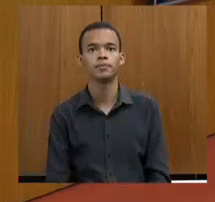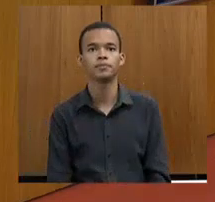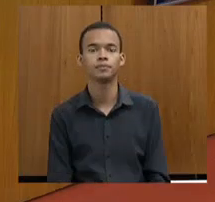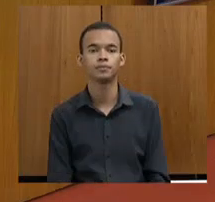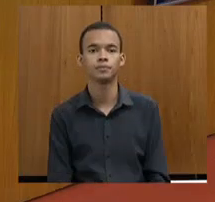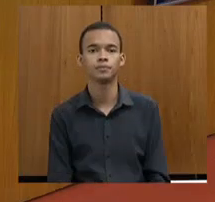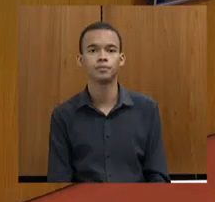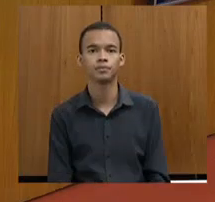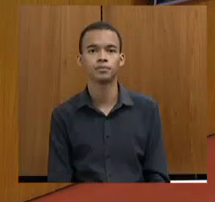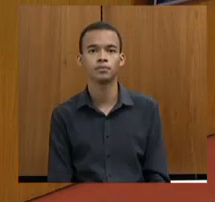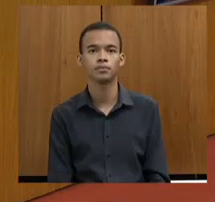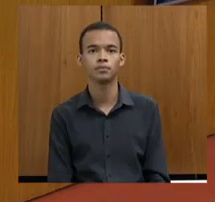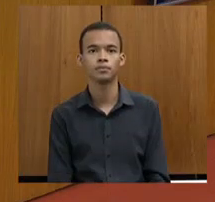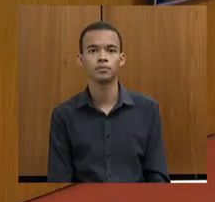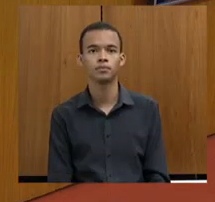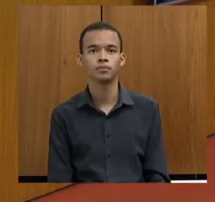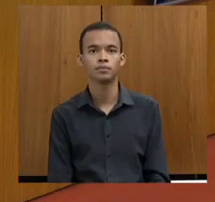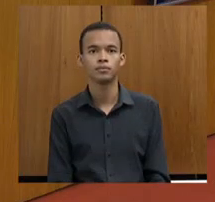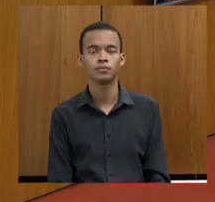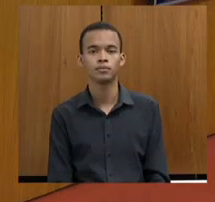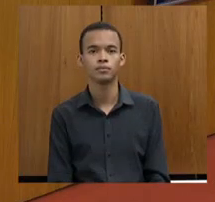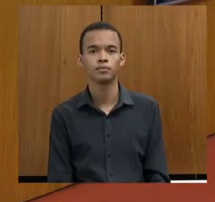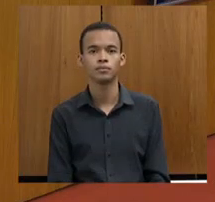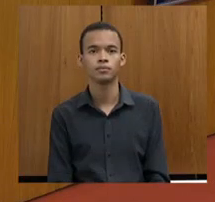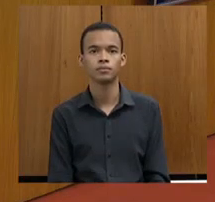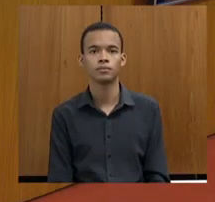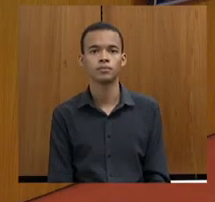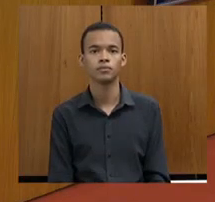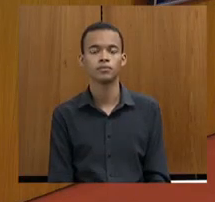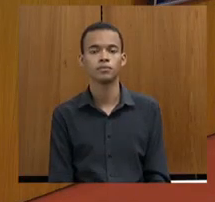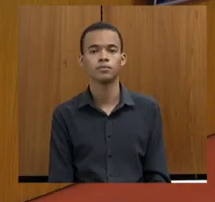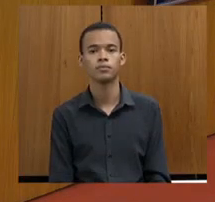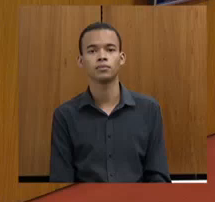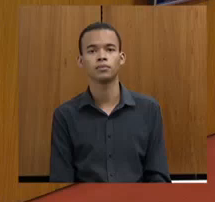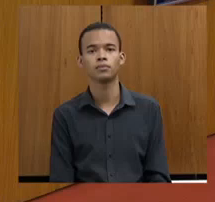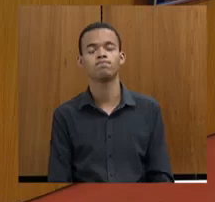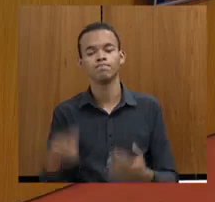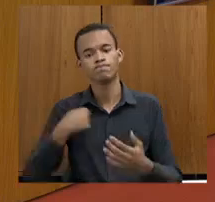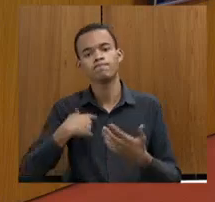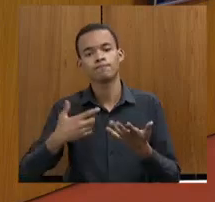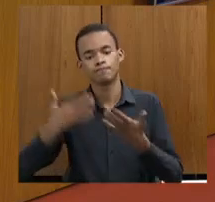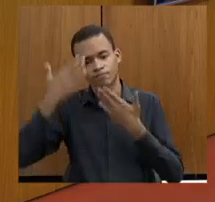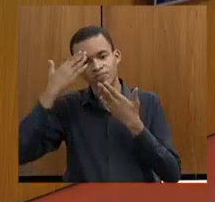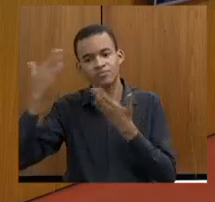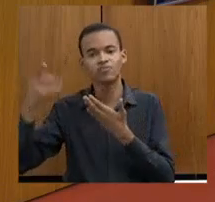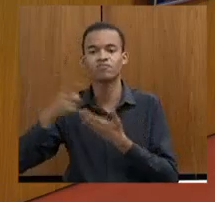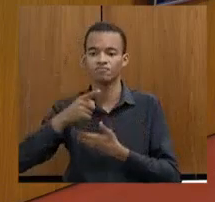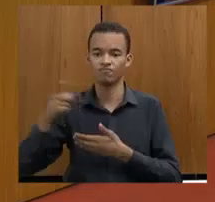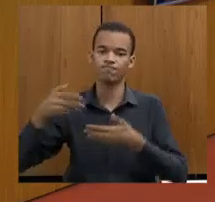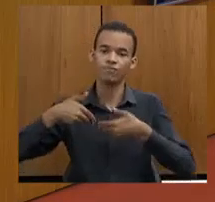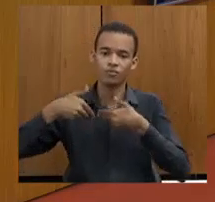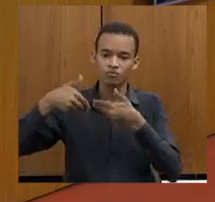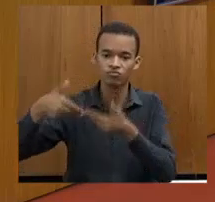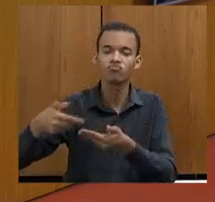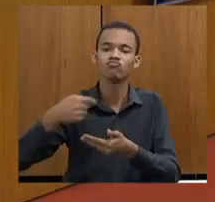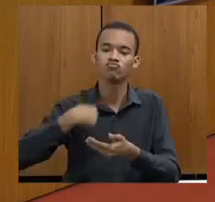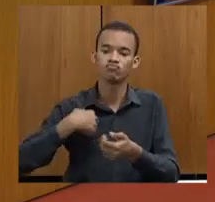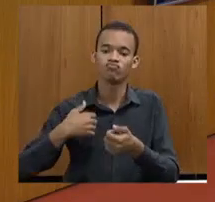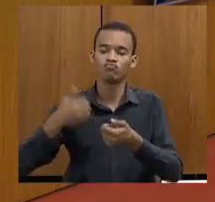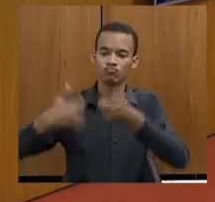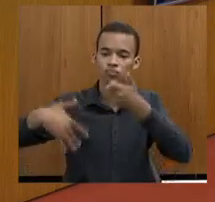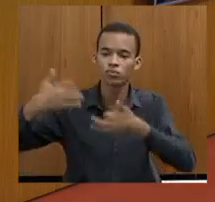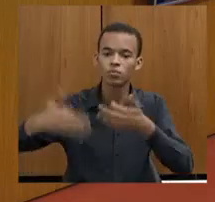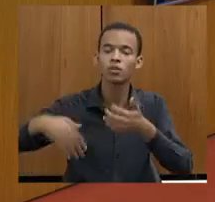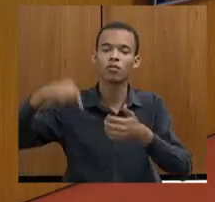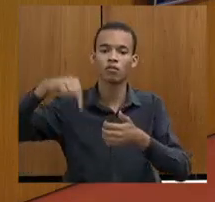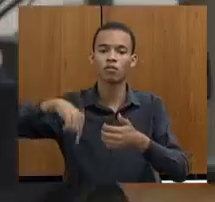inicialmente agradeceu oportunidade mais uma vez está aqui apresentando as contas a evolução das contas